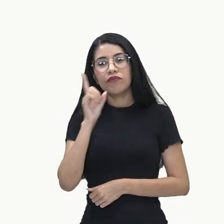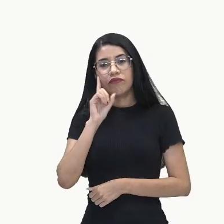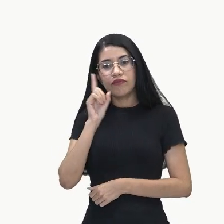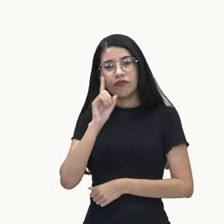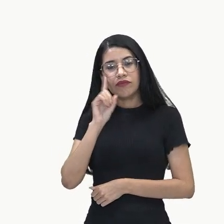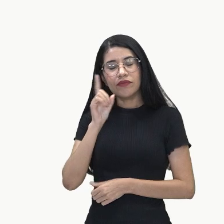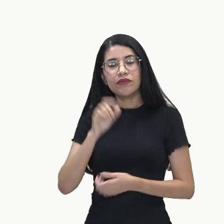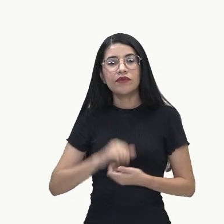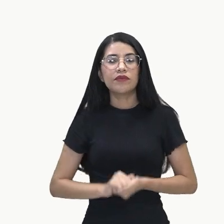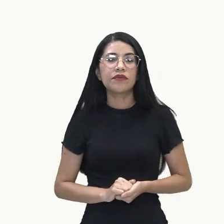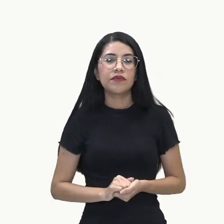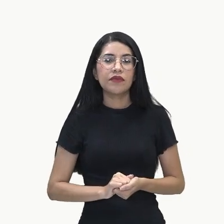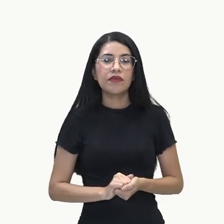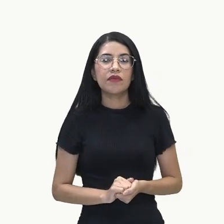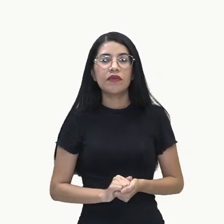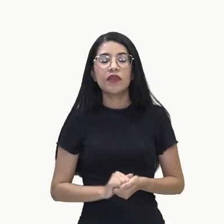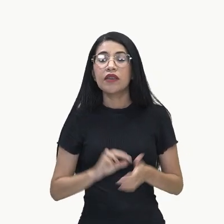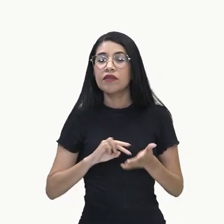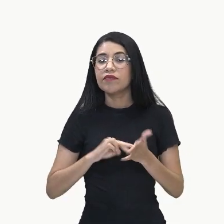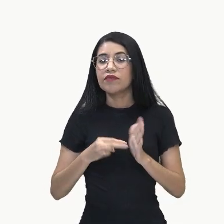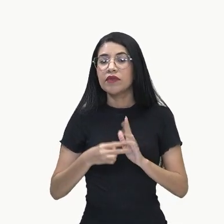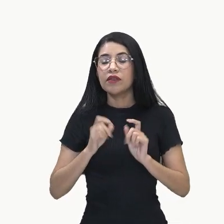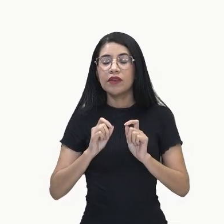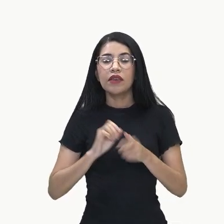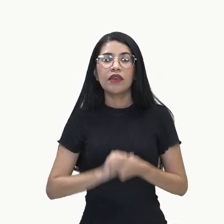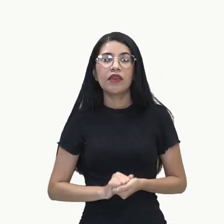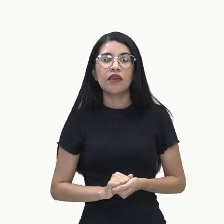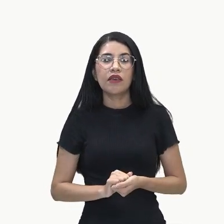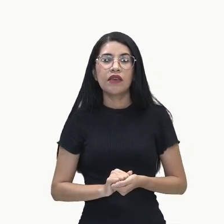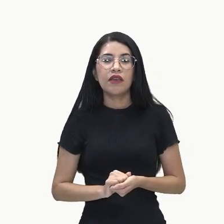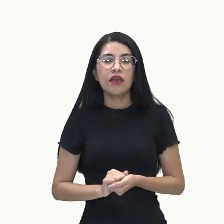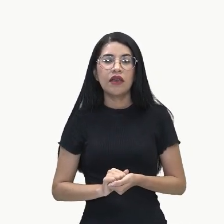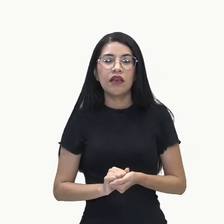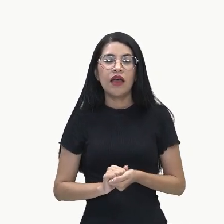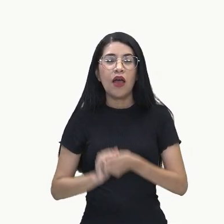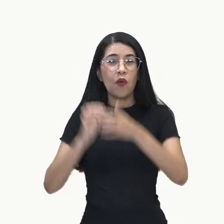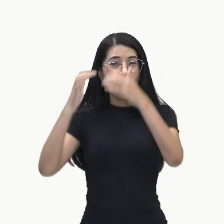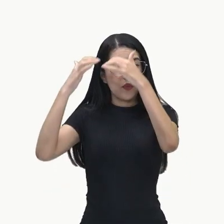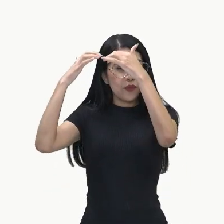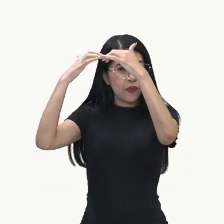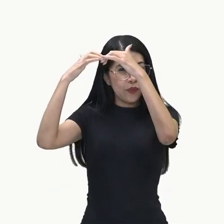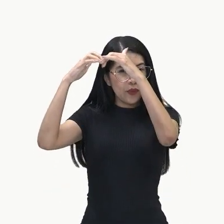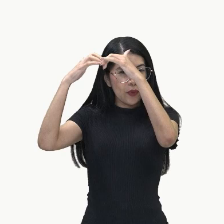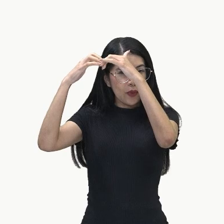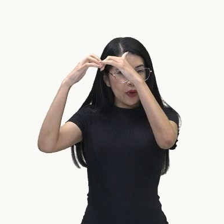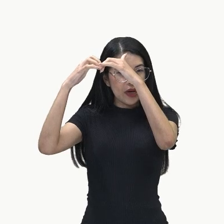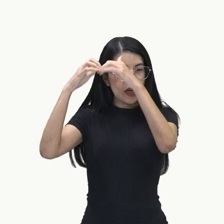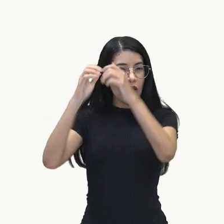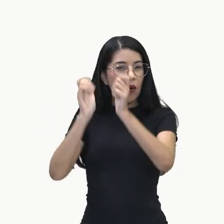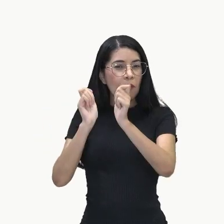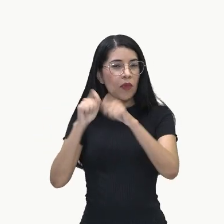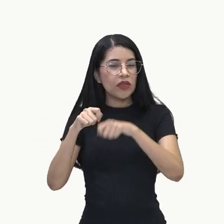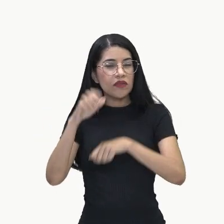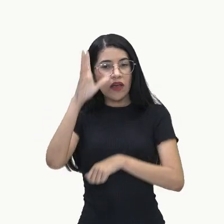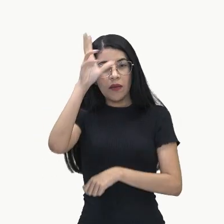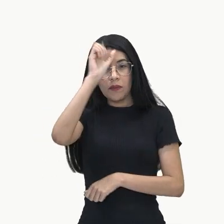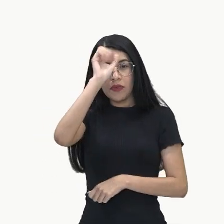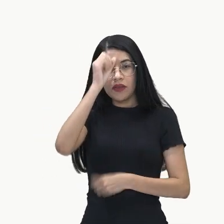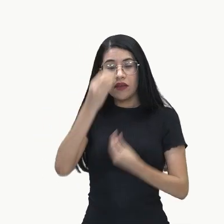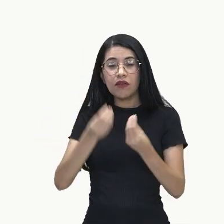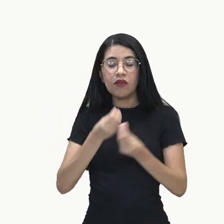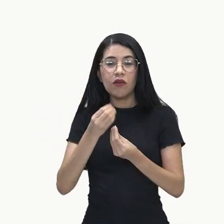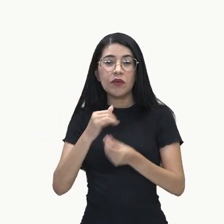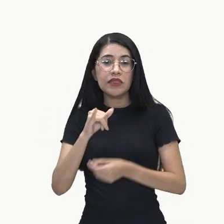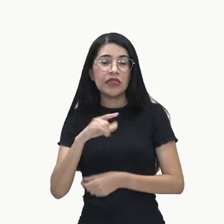dia. Perfeito? Ou seja, as nossas estruturas cognitivas somente aprendem por meio